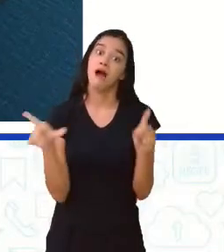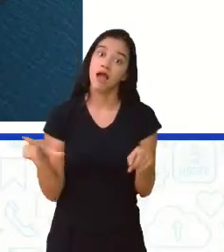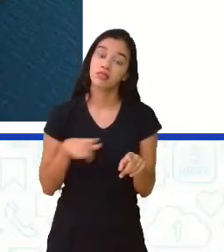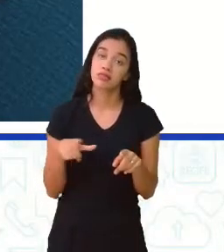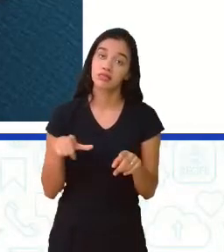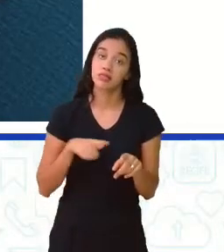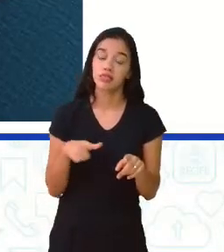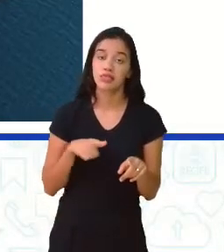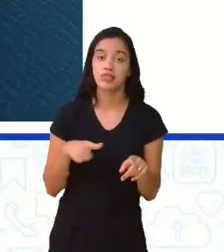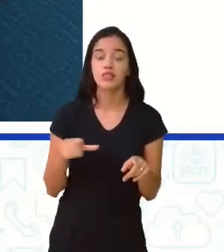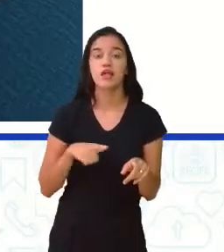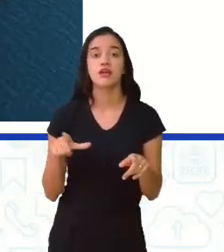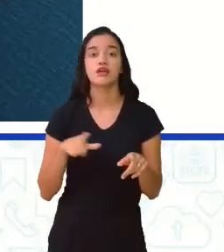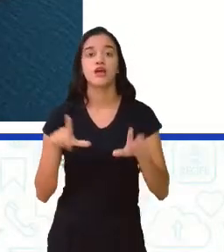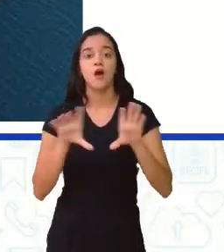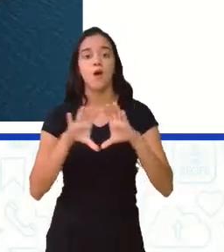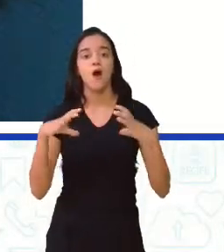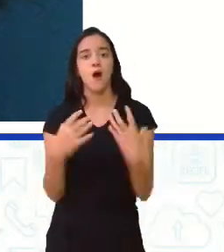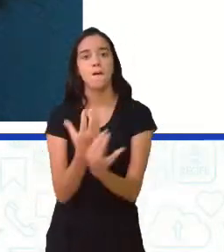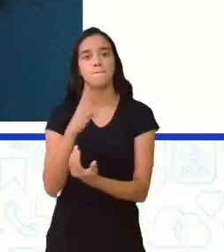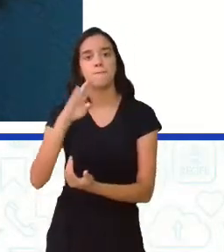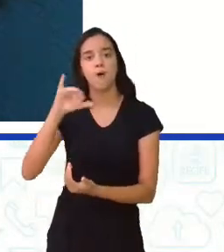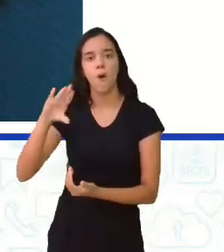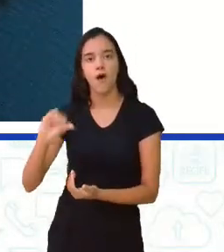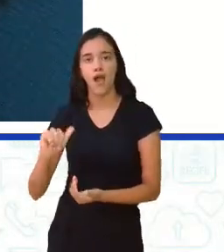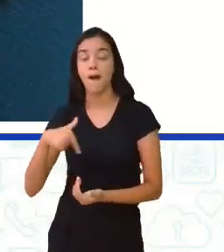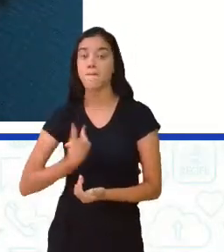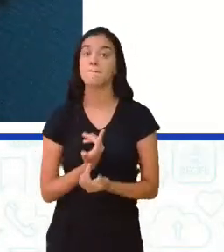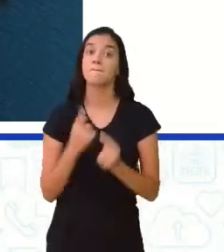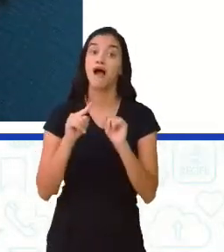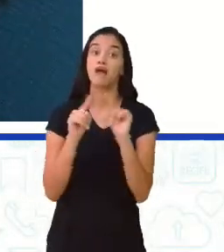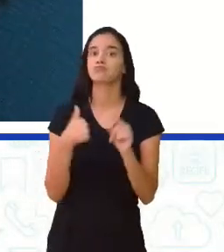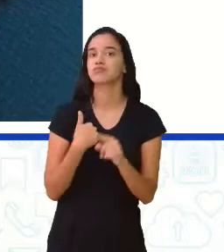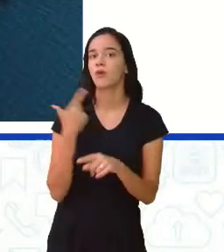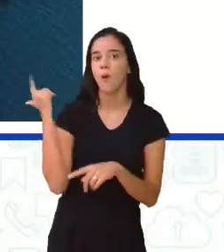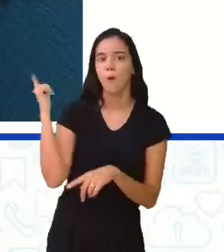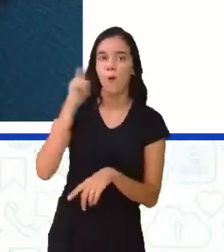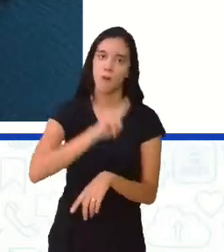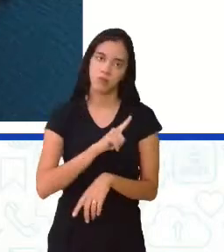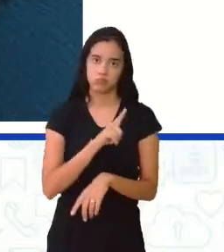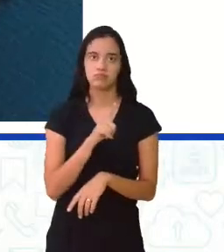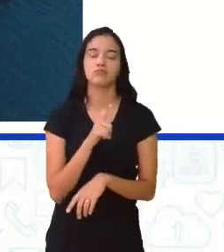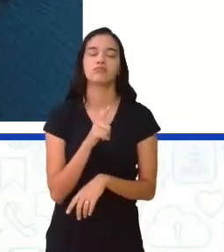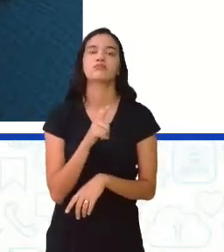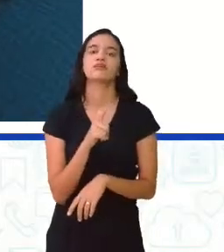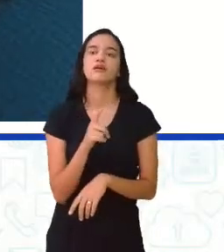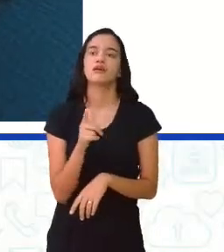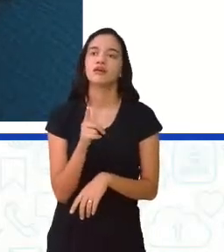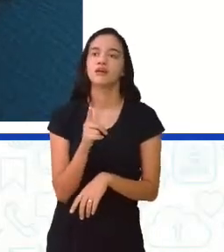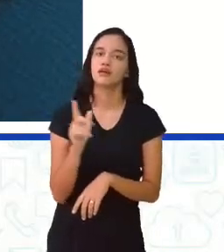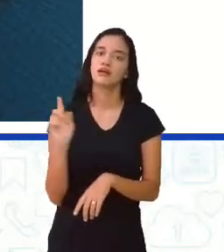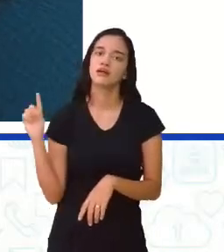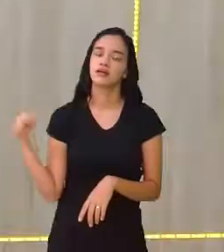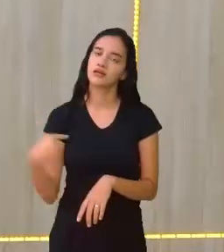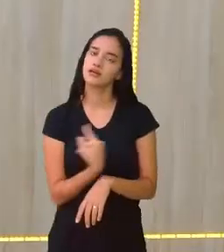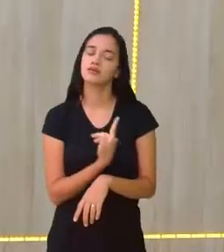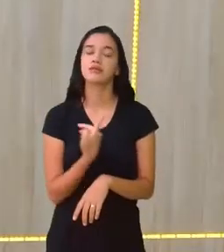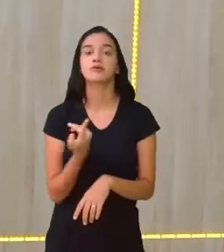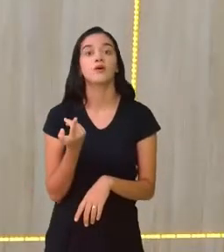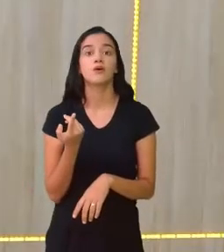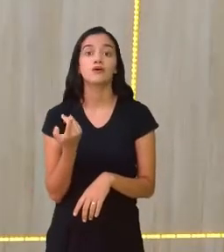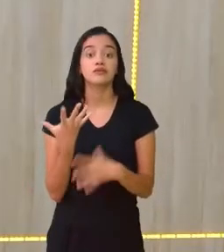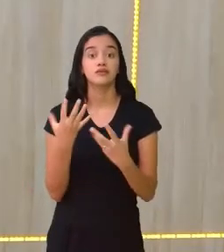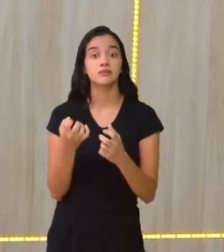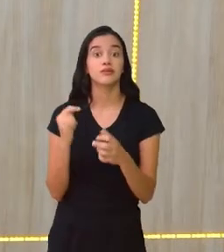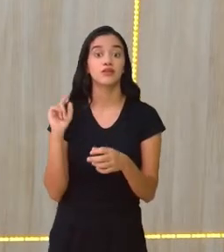de contenção, né, e tudo mais, mas nem sempre conseguem fazer essa retenção aí. Tanto é que a gente recebeu aqui